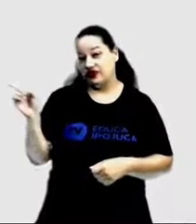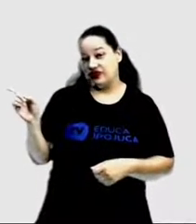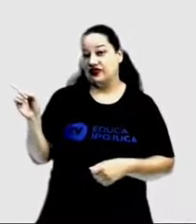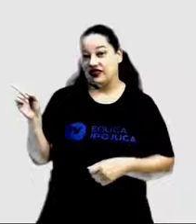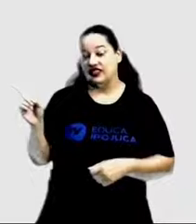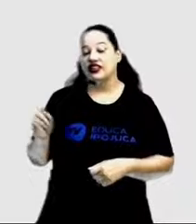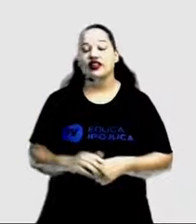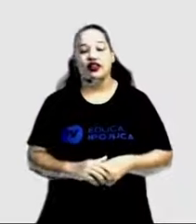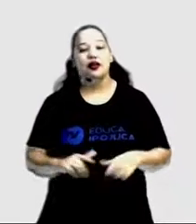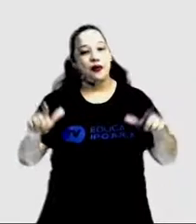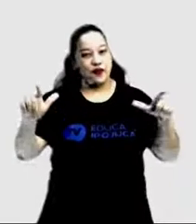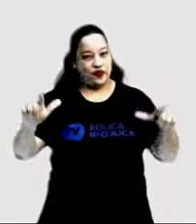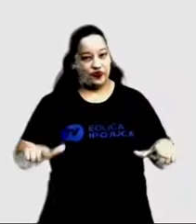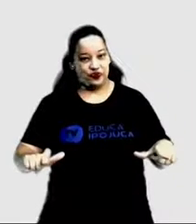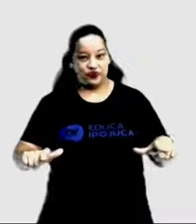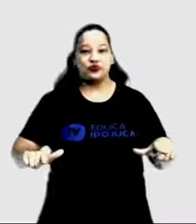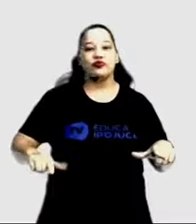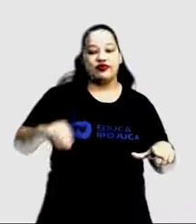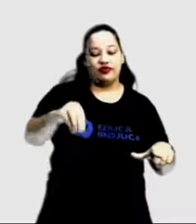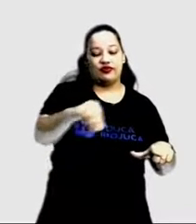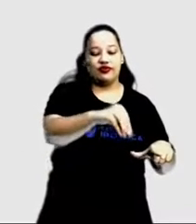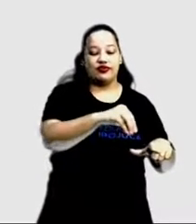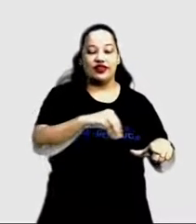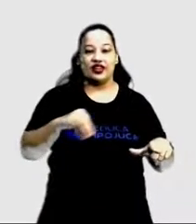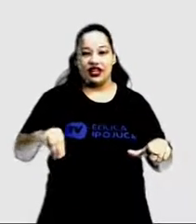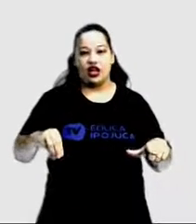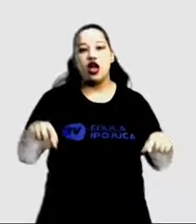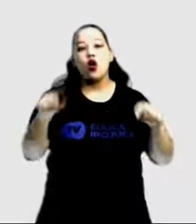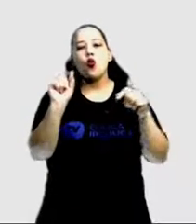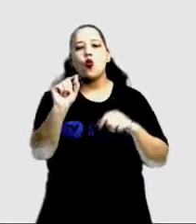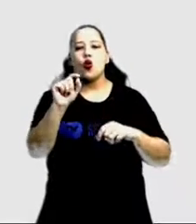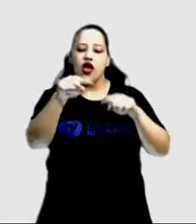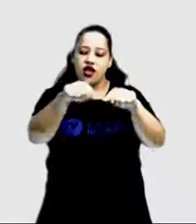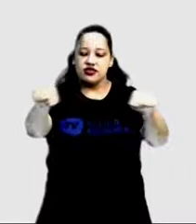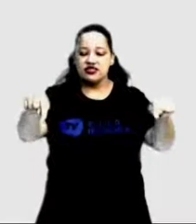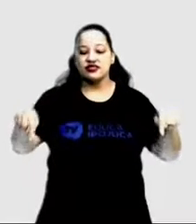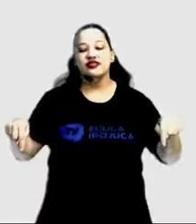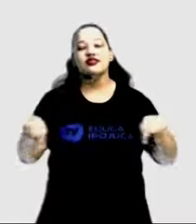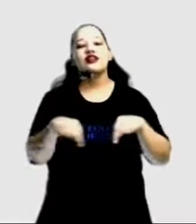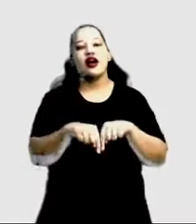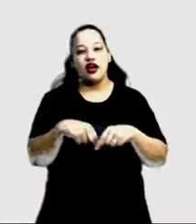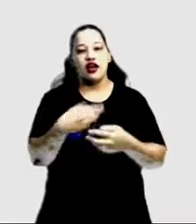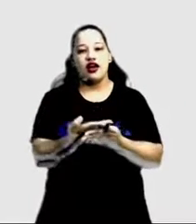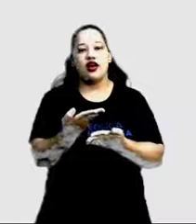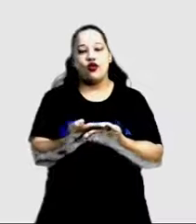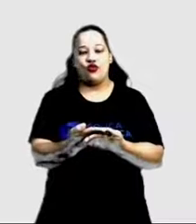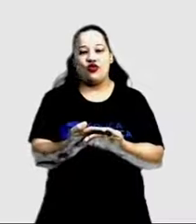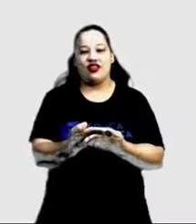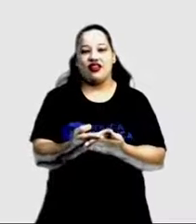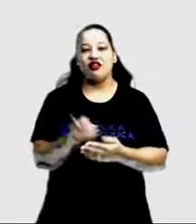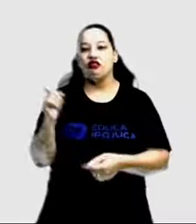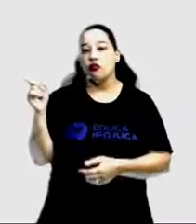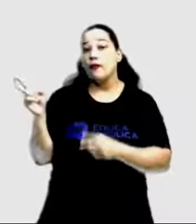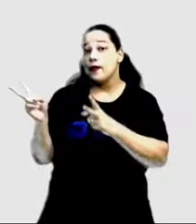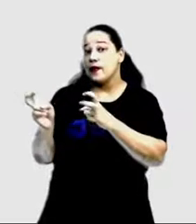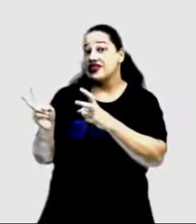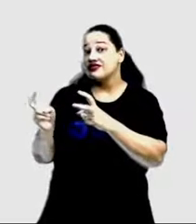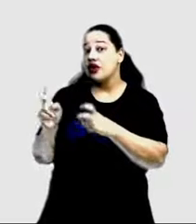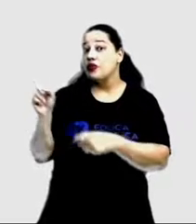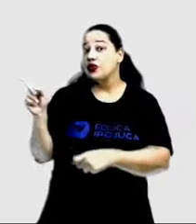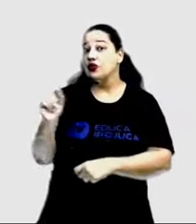Esta maquete é de uma sala de aula. E vocês conseguem perceber que